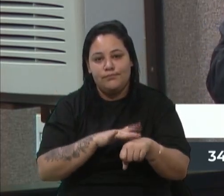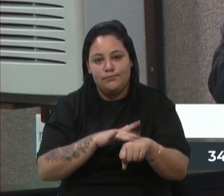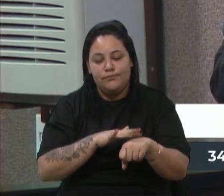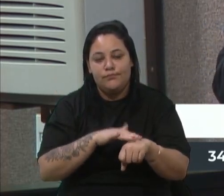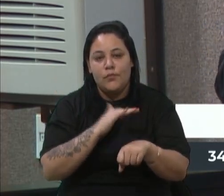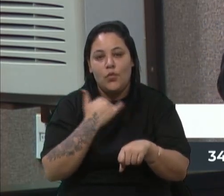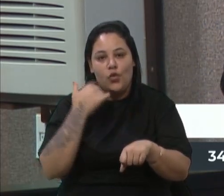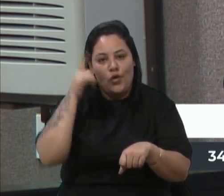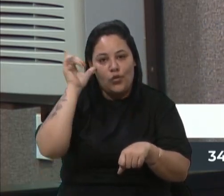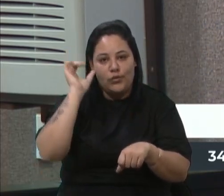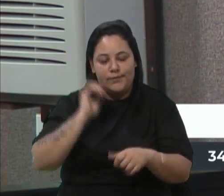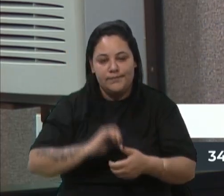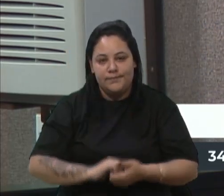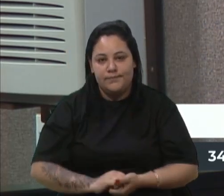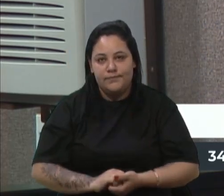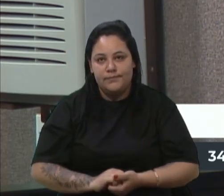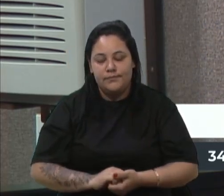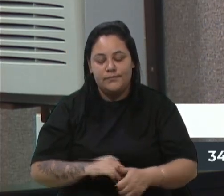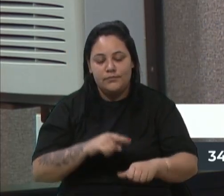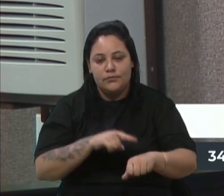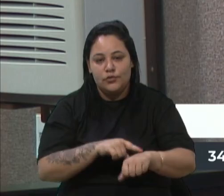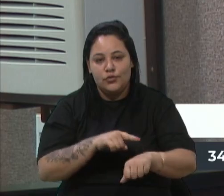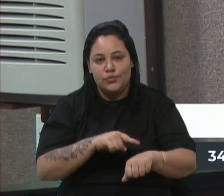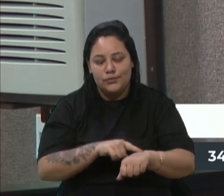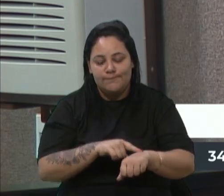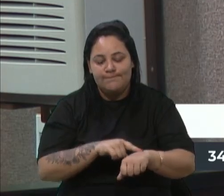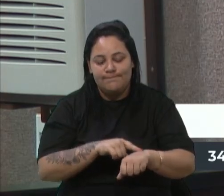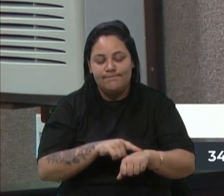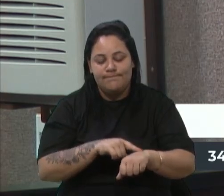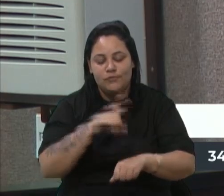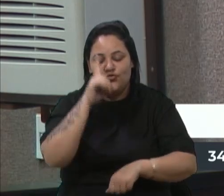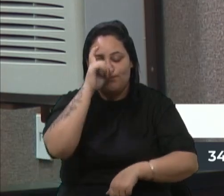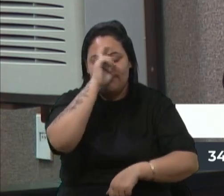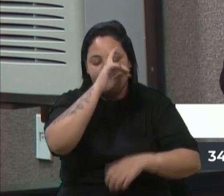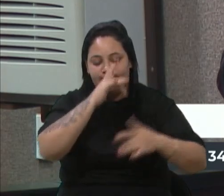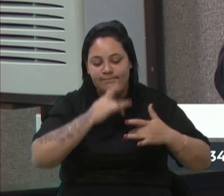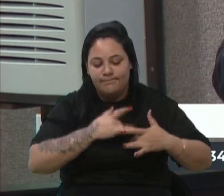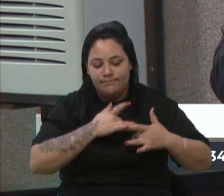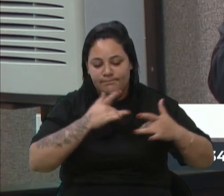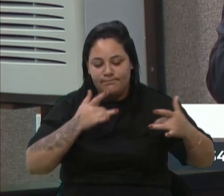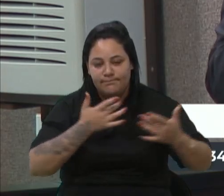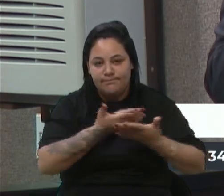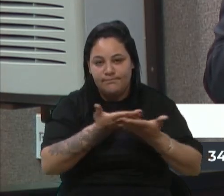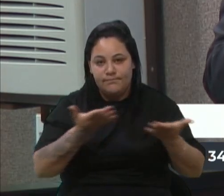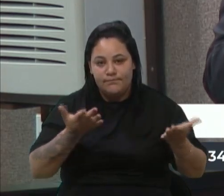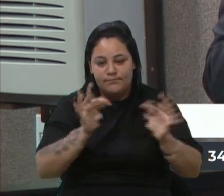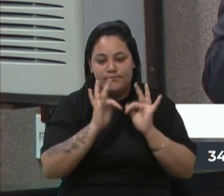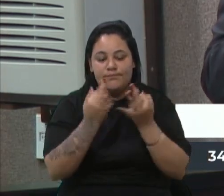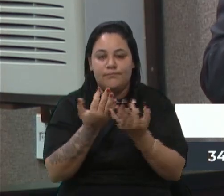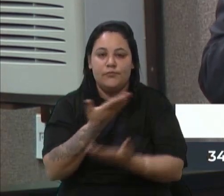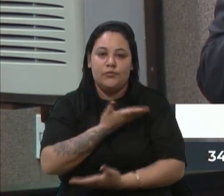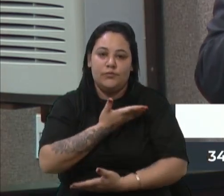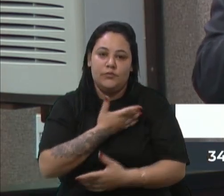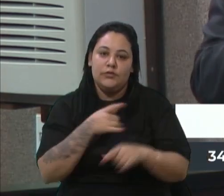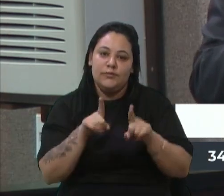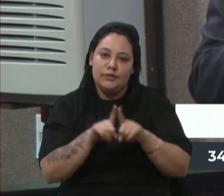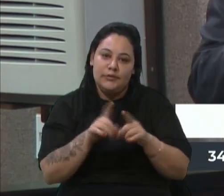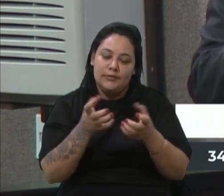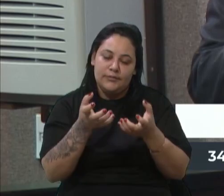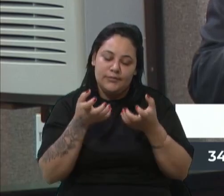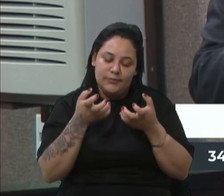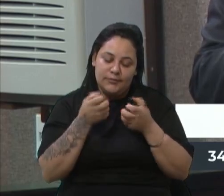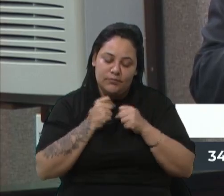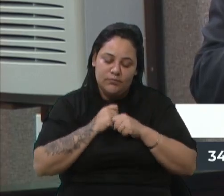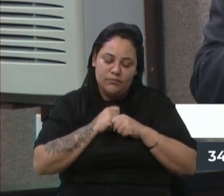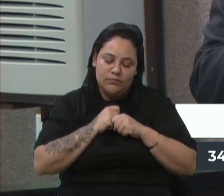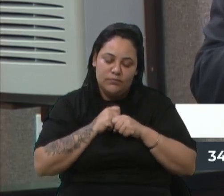óbito ontem neste momento doloroso Nossa solidariedade a família aos amigos então queria externar o nosso